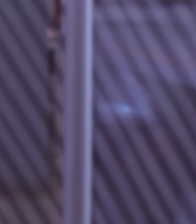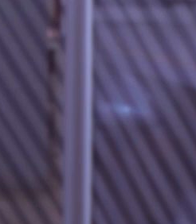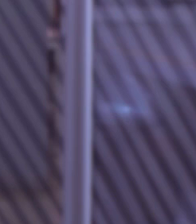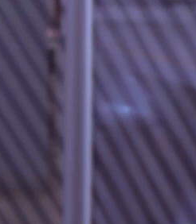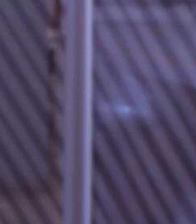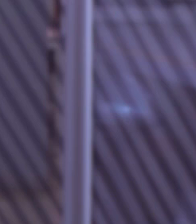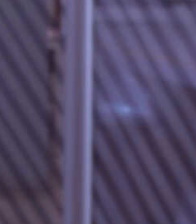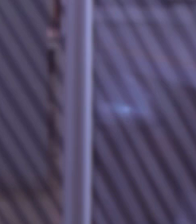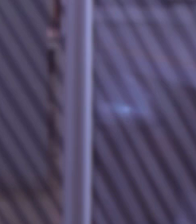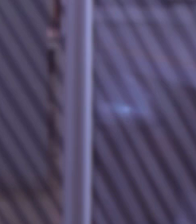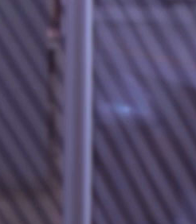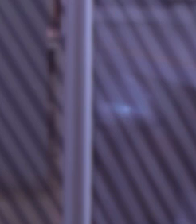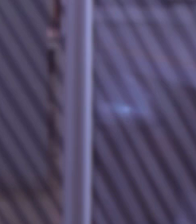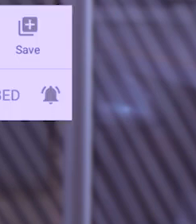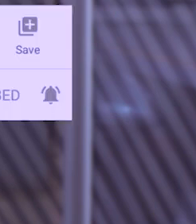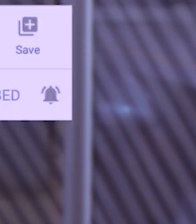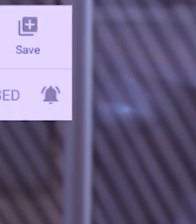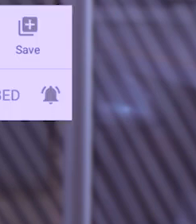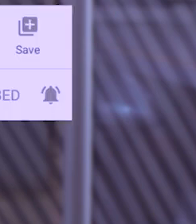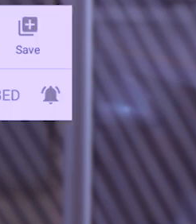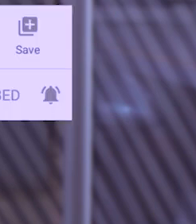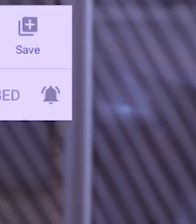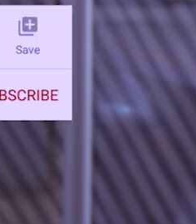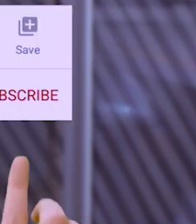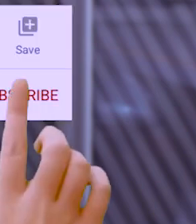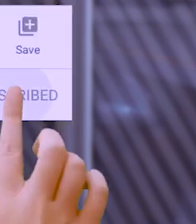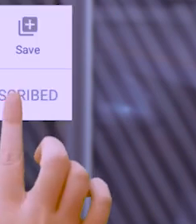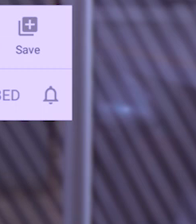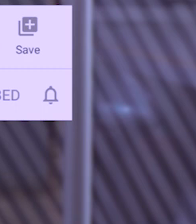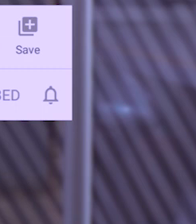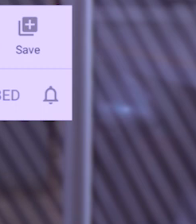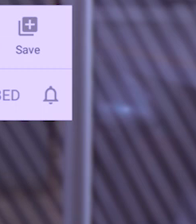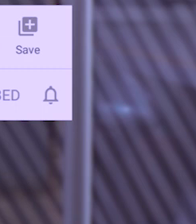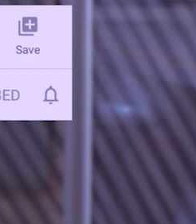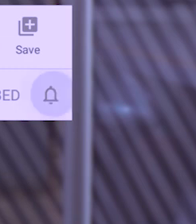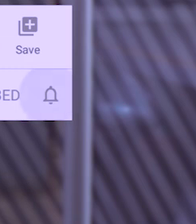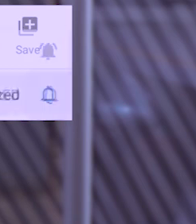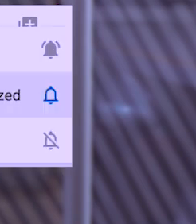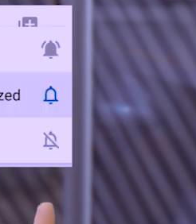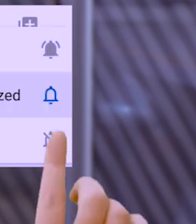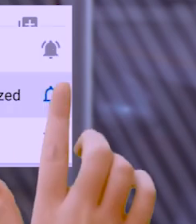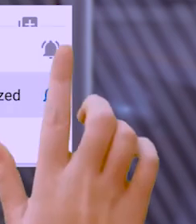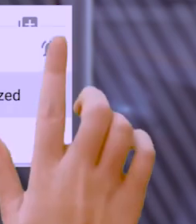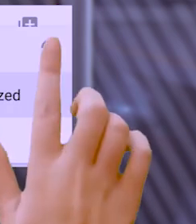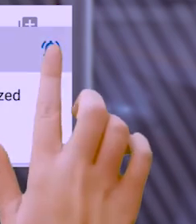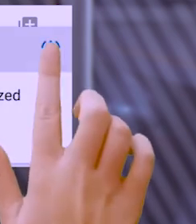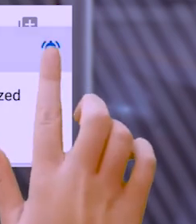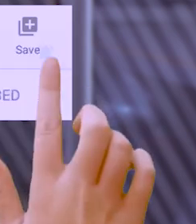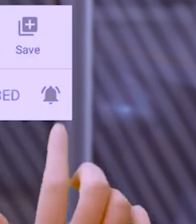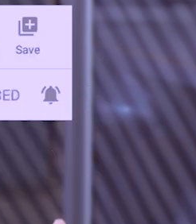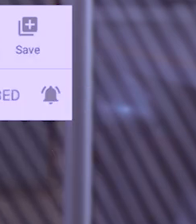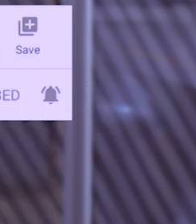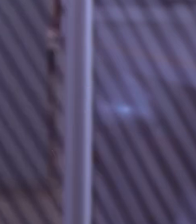Para obter mais informações, não se esqueça de curtir e subscrever no canal social media Gemen TV e clique também no botão